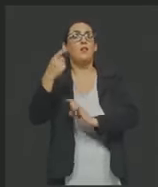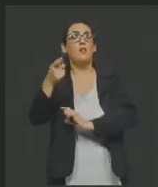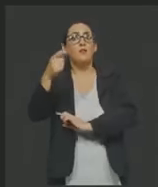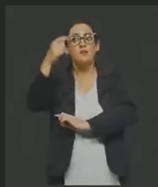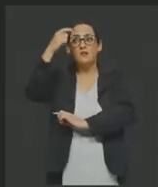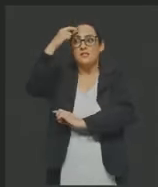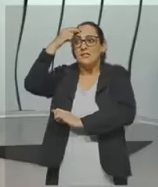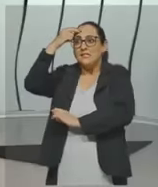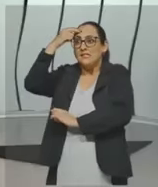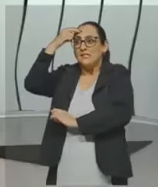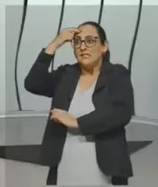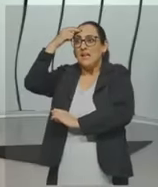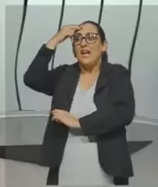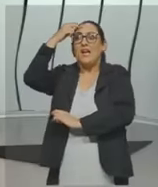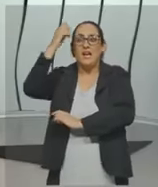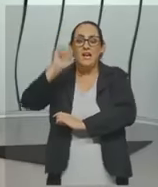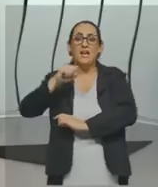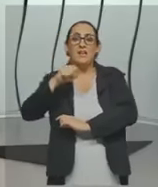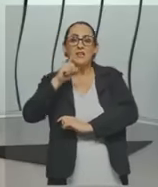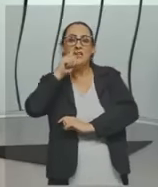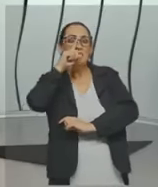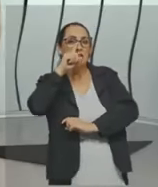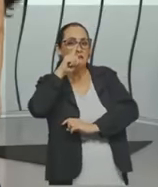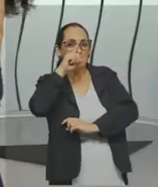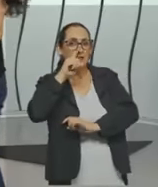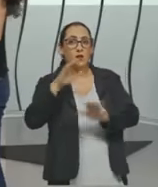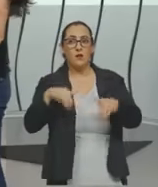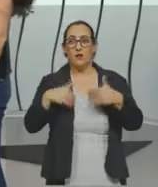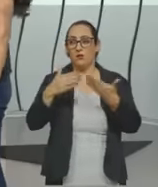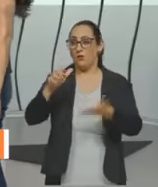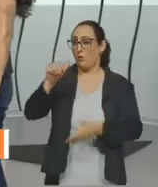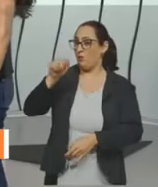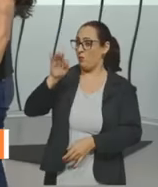daquilo. Então esse ato reflexo é importante para nos proteger, tá, gente?